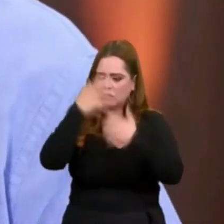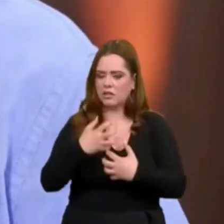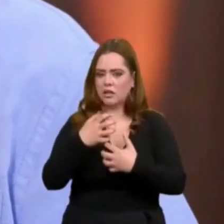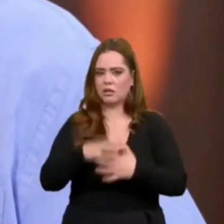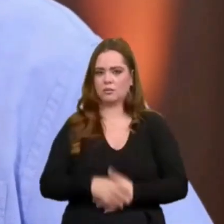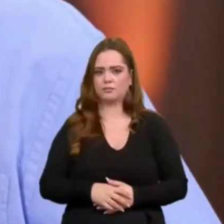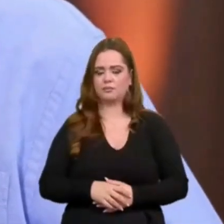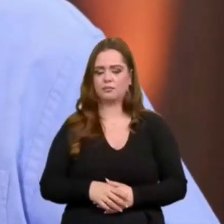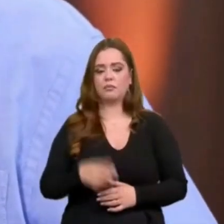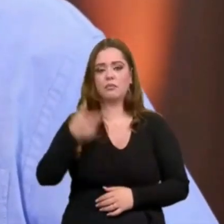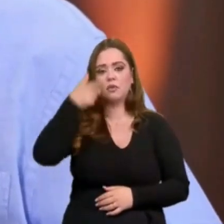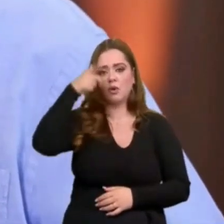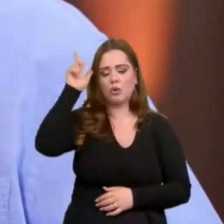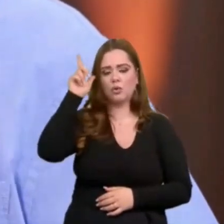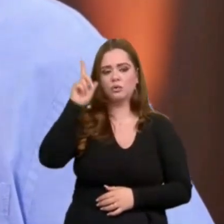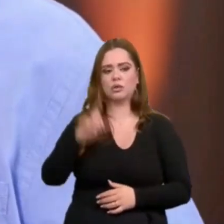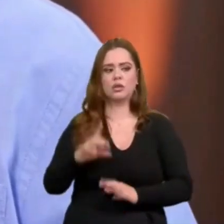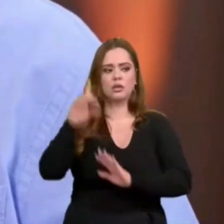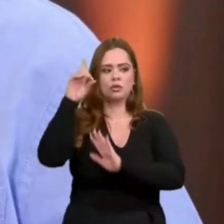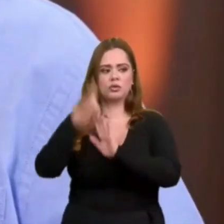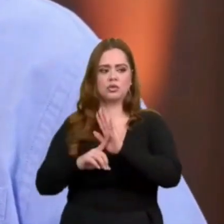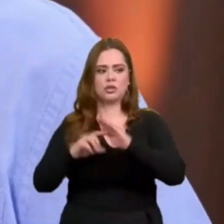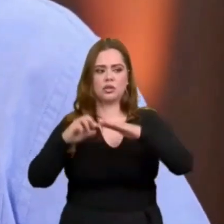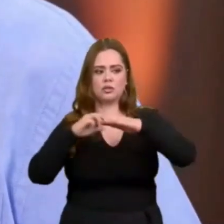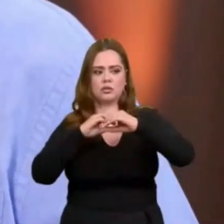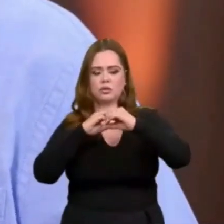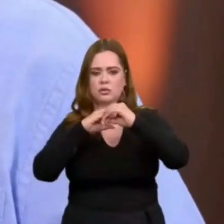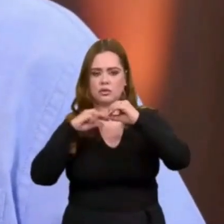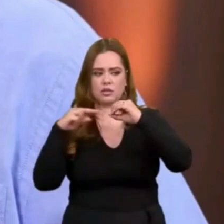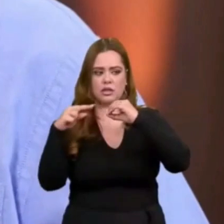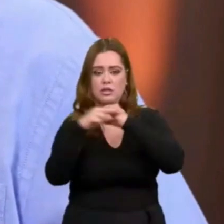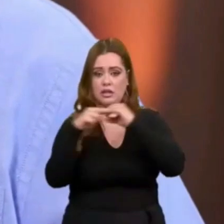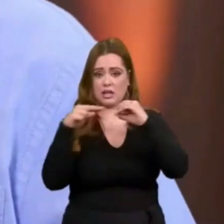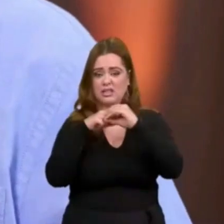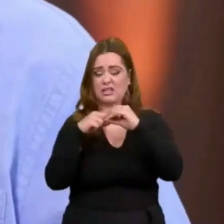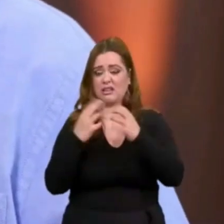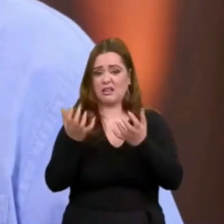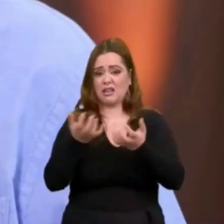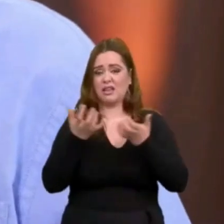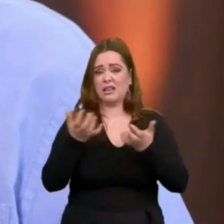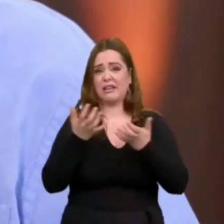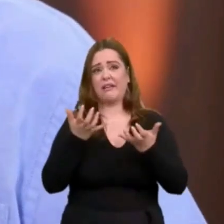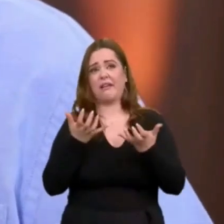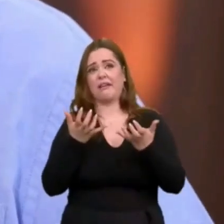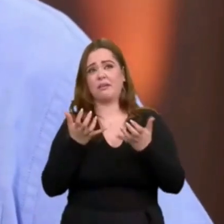NASA, um diretor da NASA, que quer discutir conosco, sabe, um